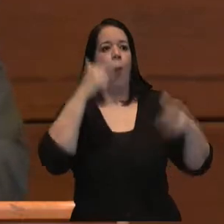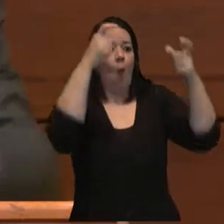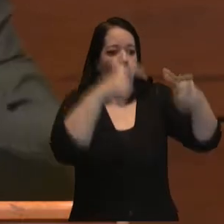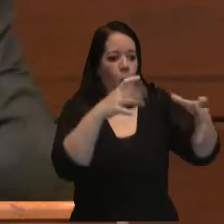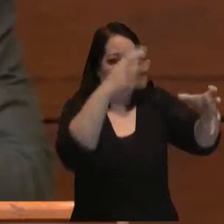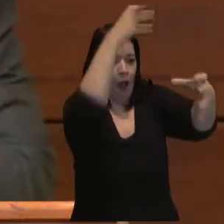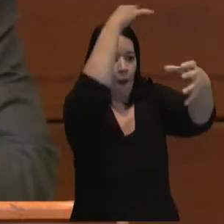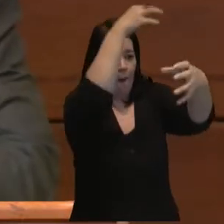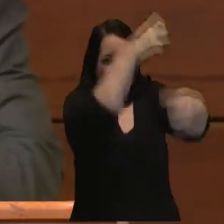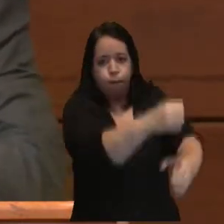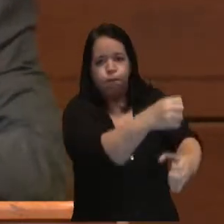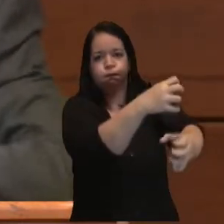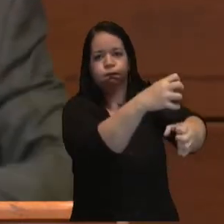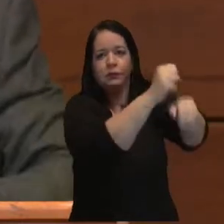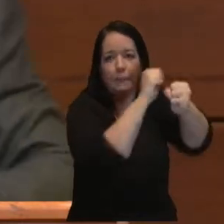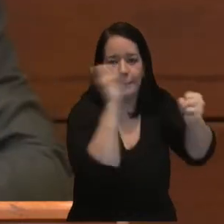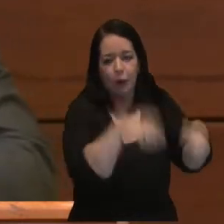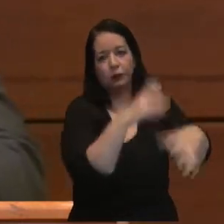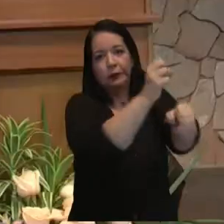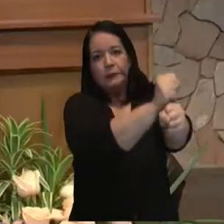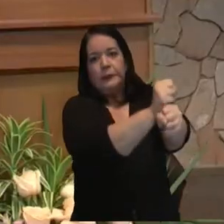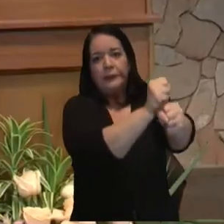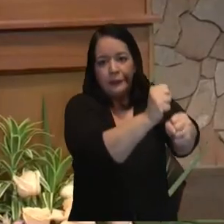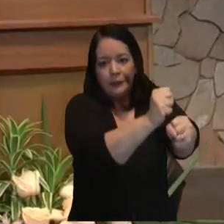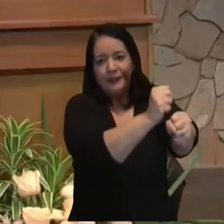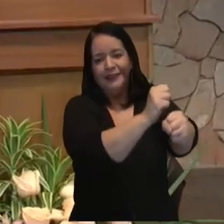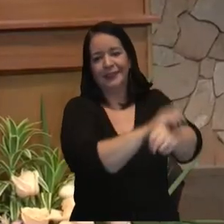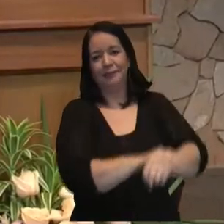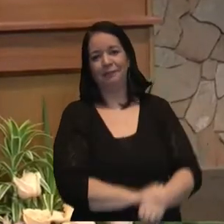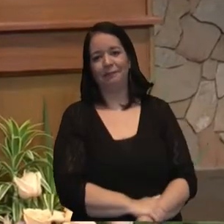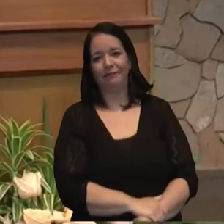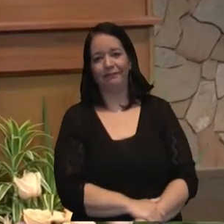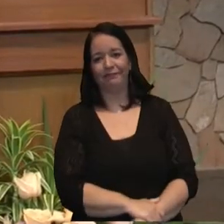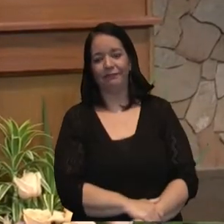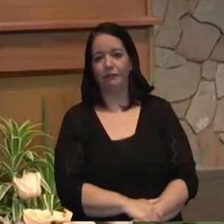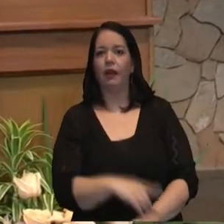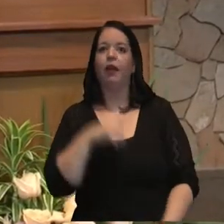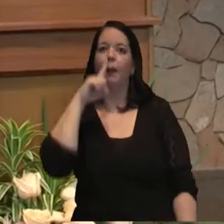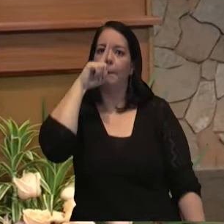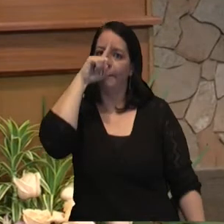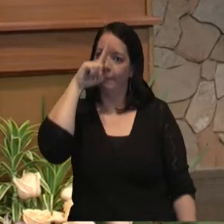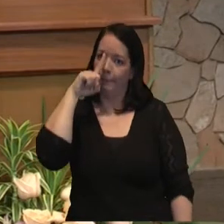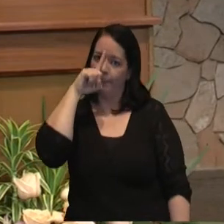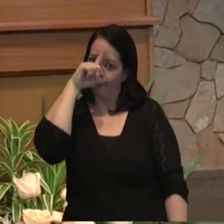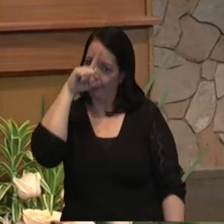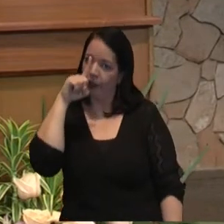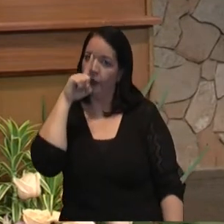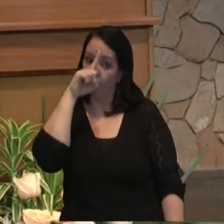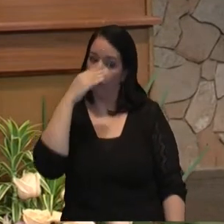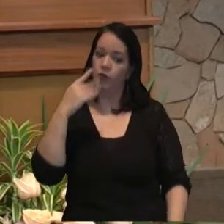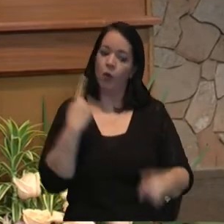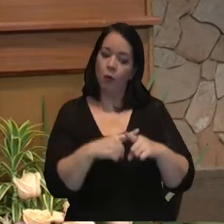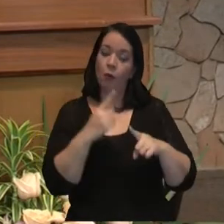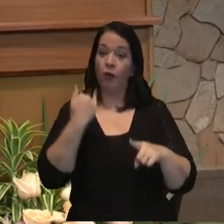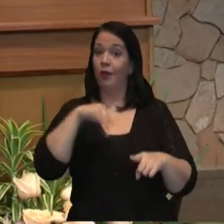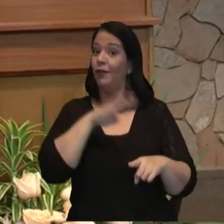caminho para atravessar, como é que nós vamos fazer? Irmãos, vejam que perigo é a gente ter